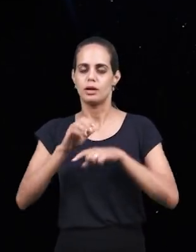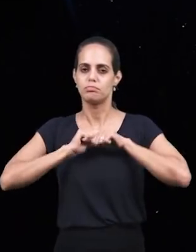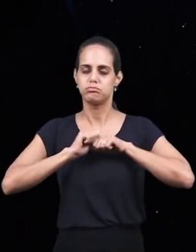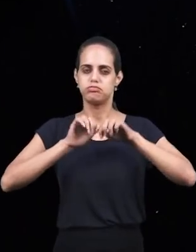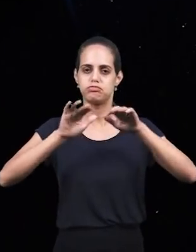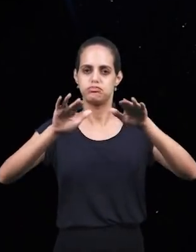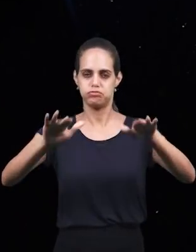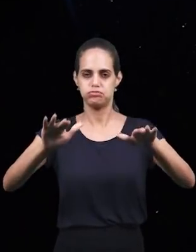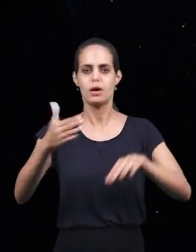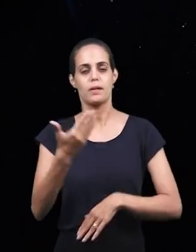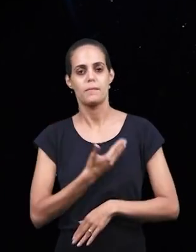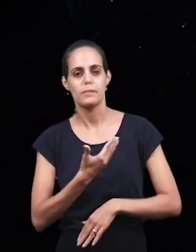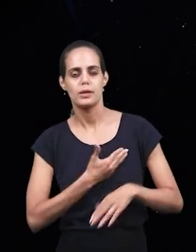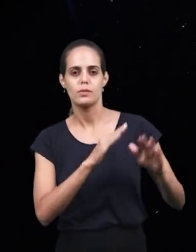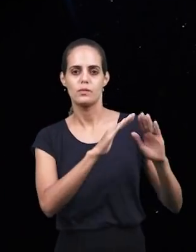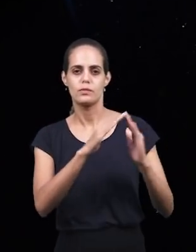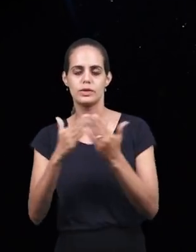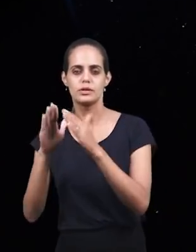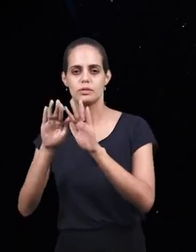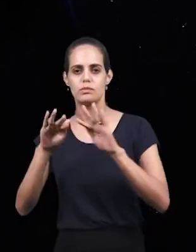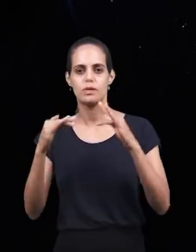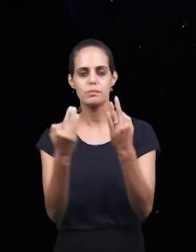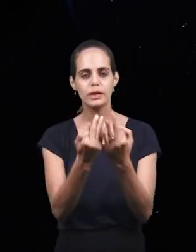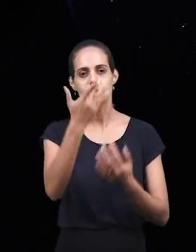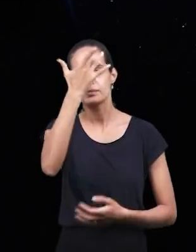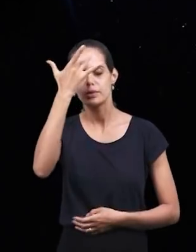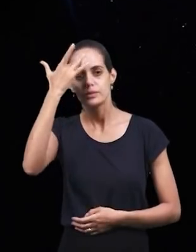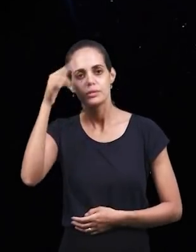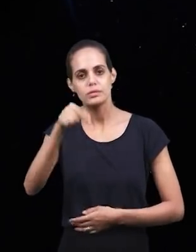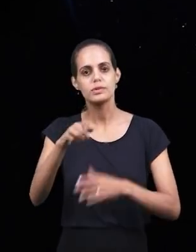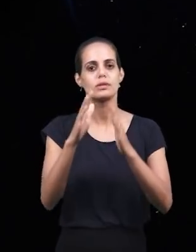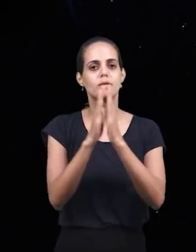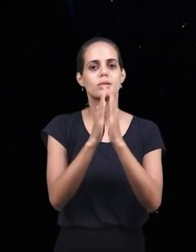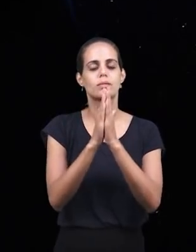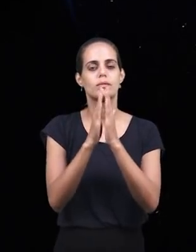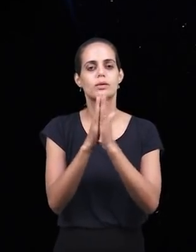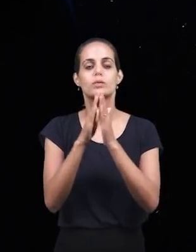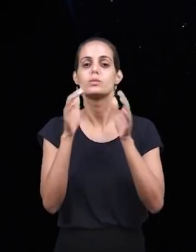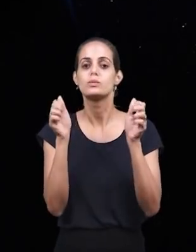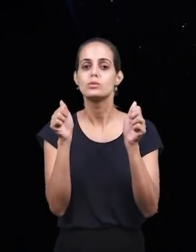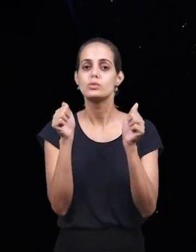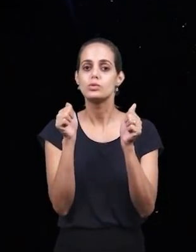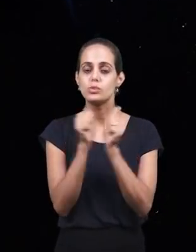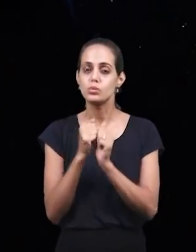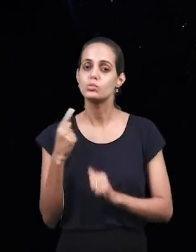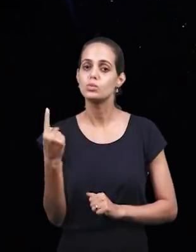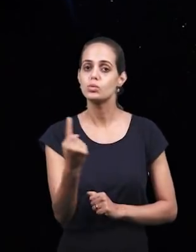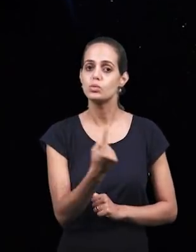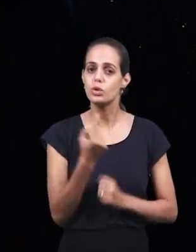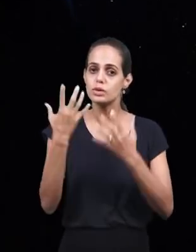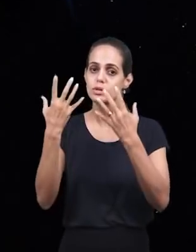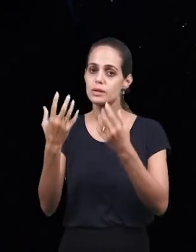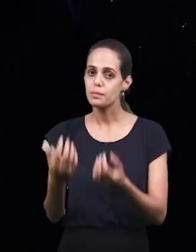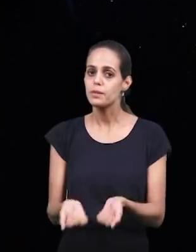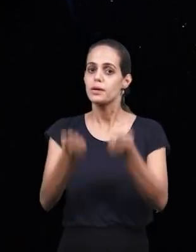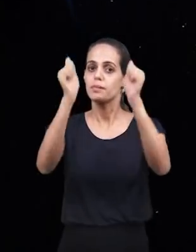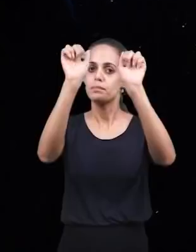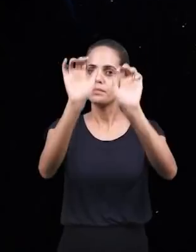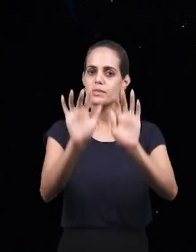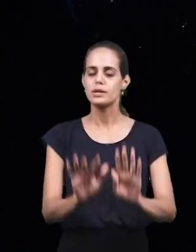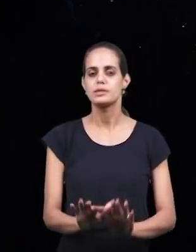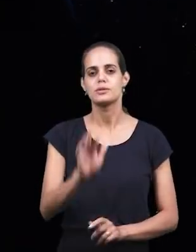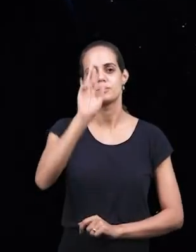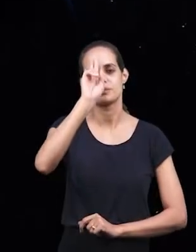amigos, vizinhos, parentes, pessoas por quem você está orando. Juntos receberemos uma grande bênção do Senhor.